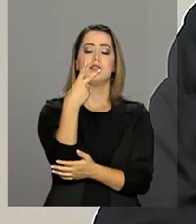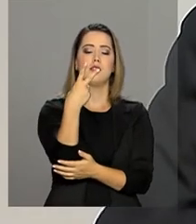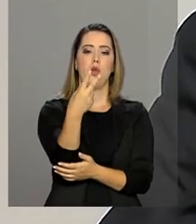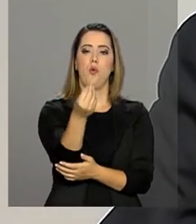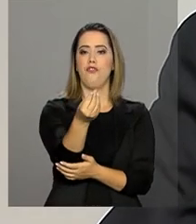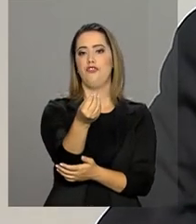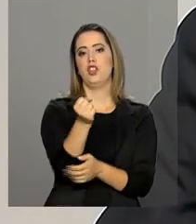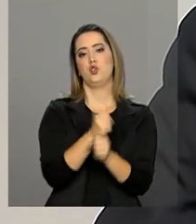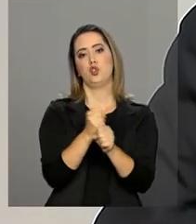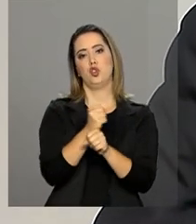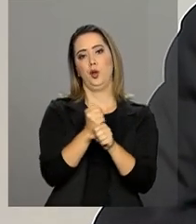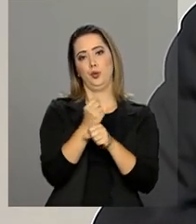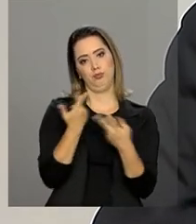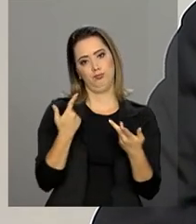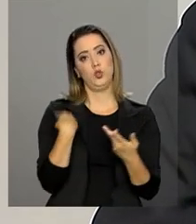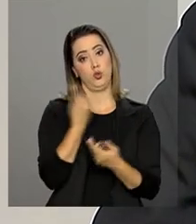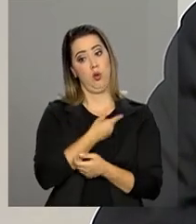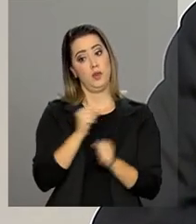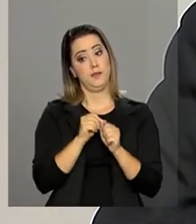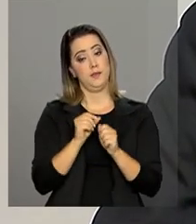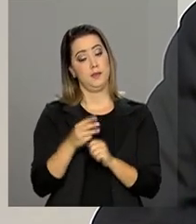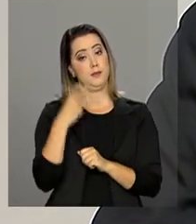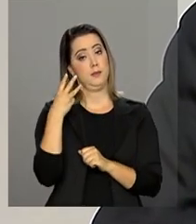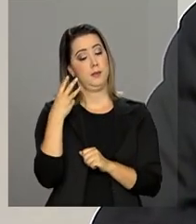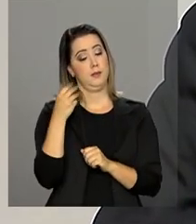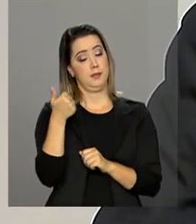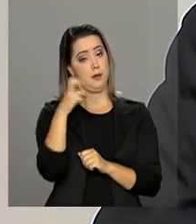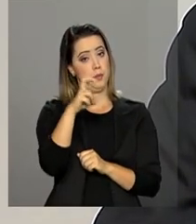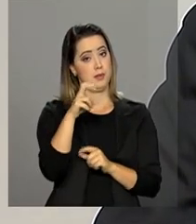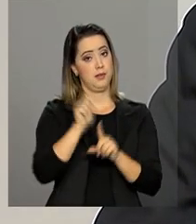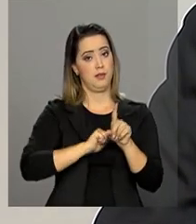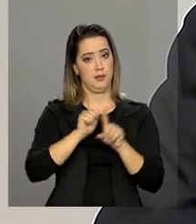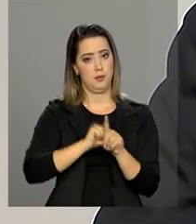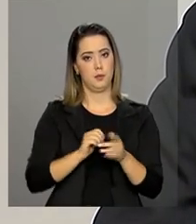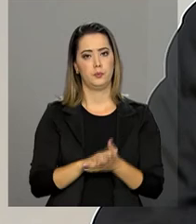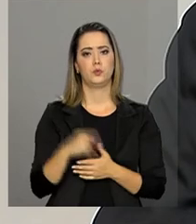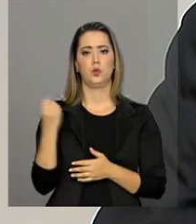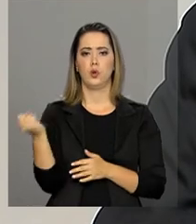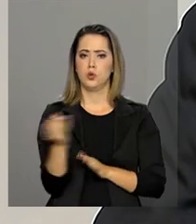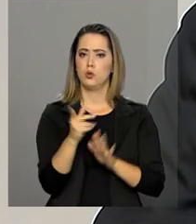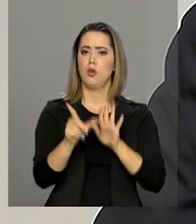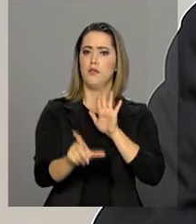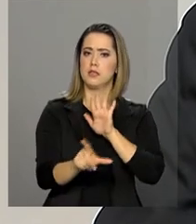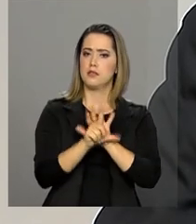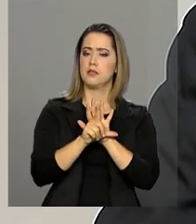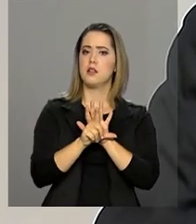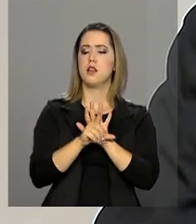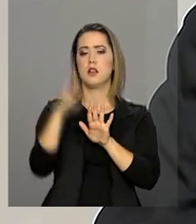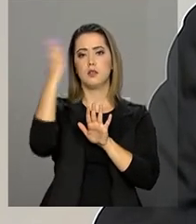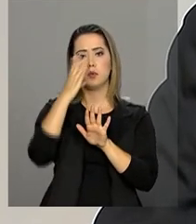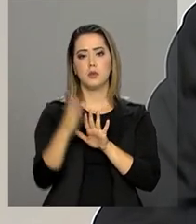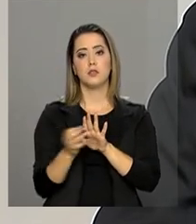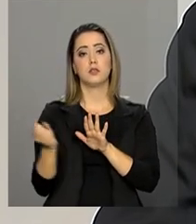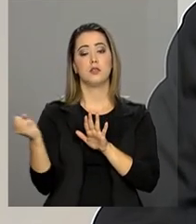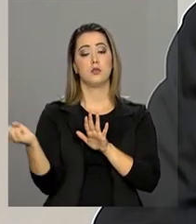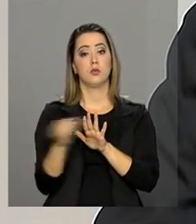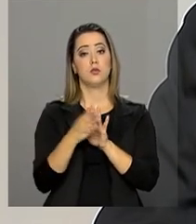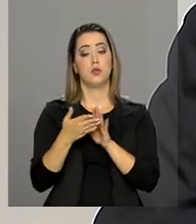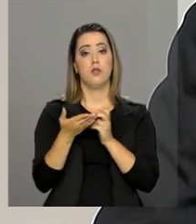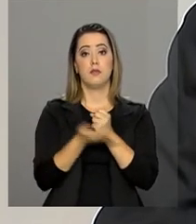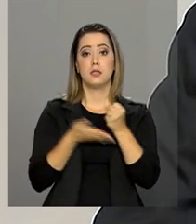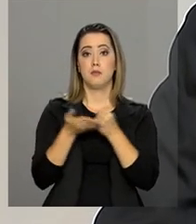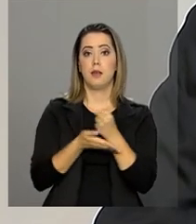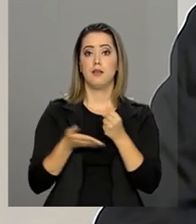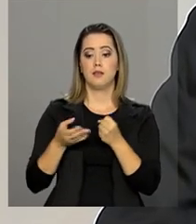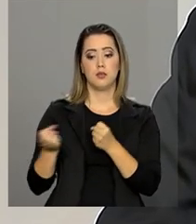modernizando o brasil nós estamos com essa agenda de reformas e estamos lançando as bases de um